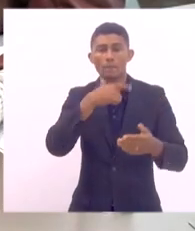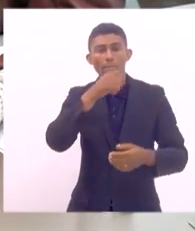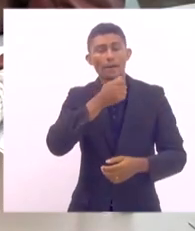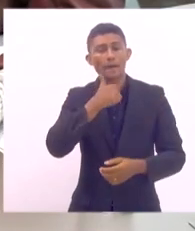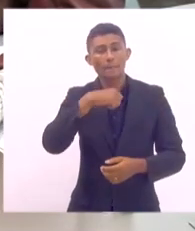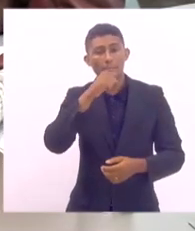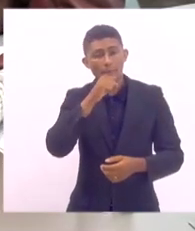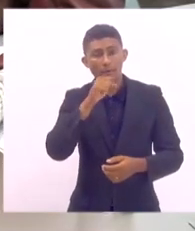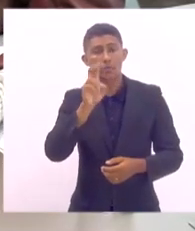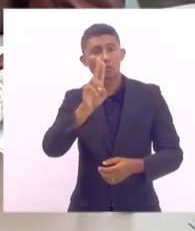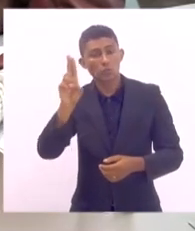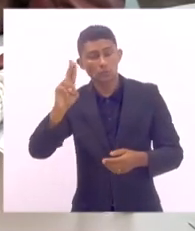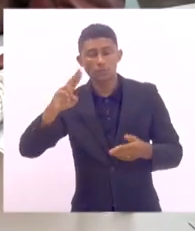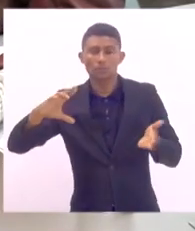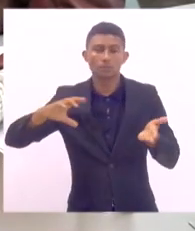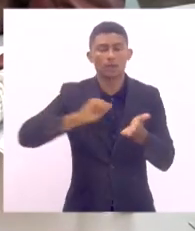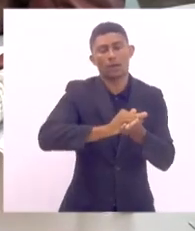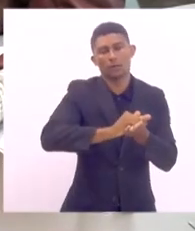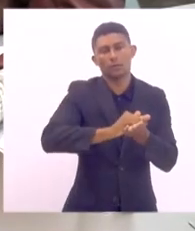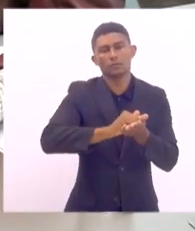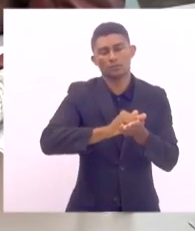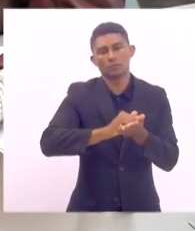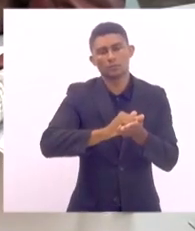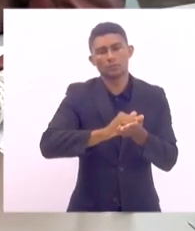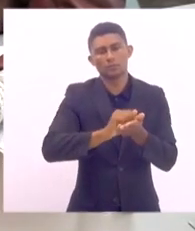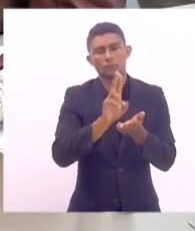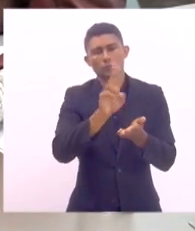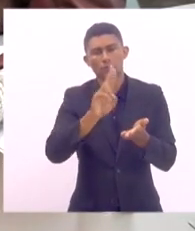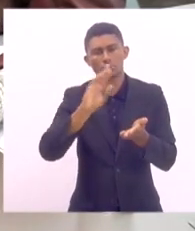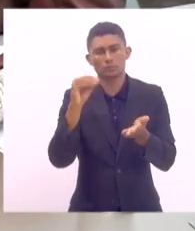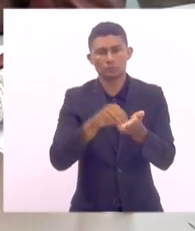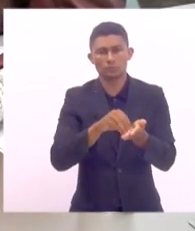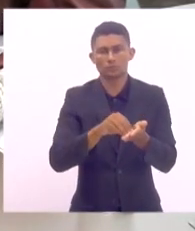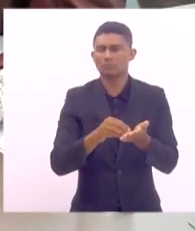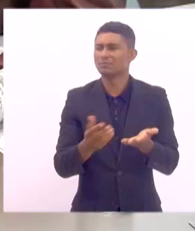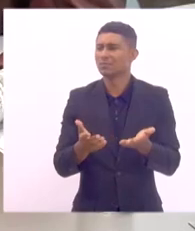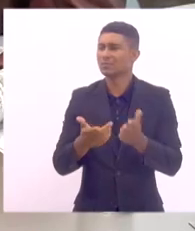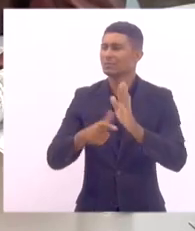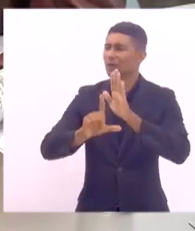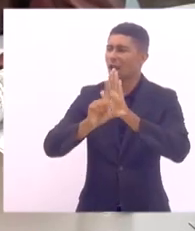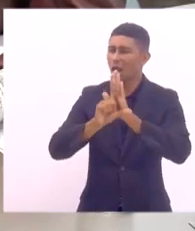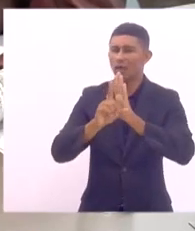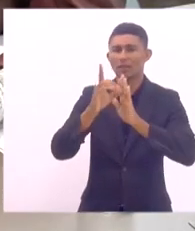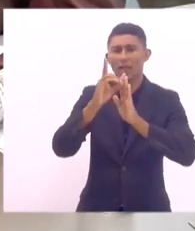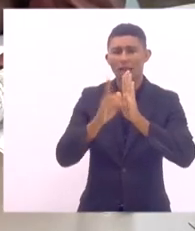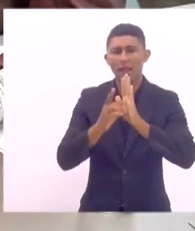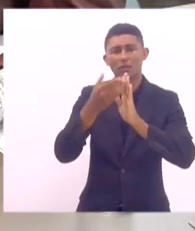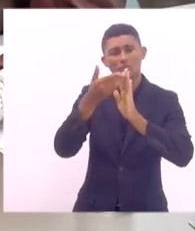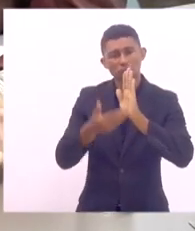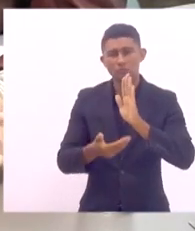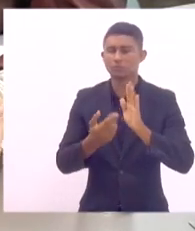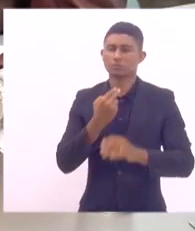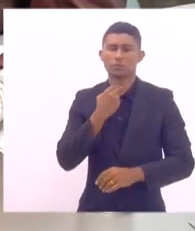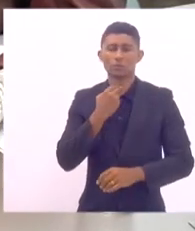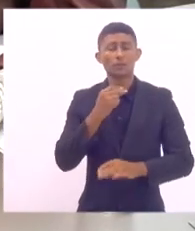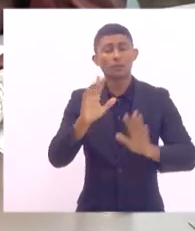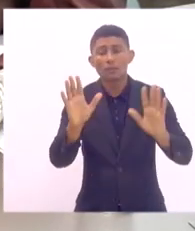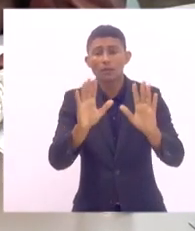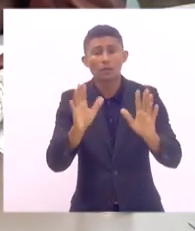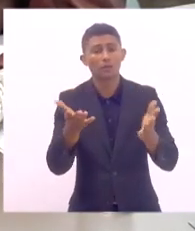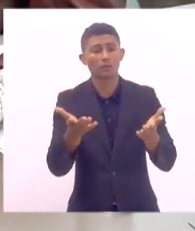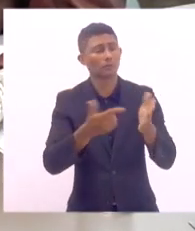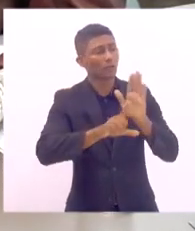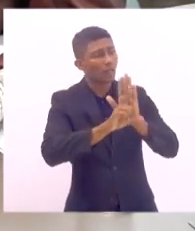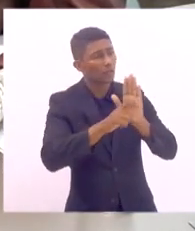na regulamentação. Legislar por decreto, deputado. É decreto extensivo, legislar por decreto não pode. Não, pode. Você está regulamentando a lei. A lei não